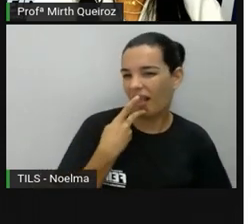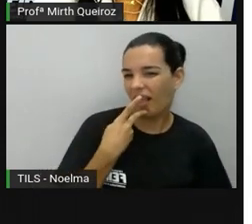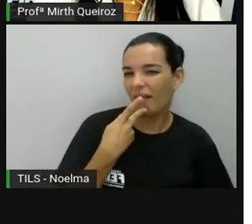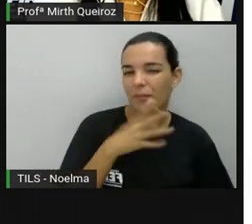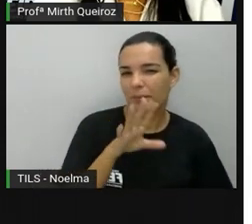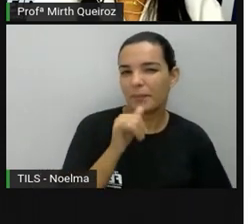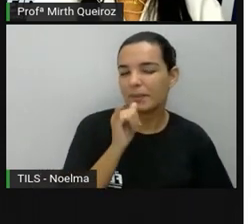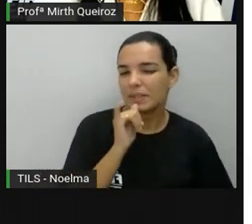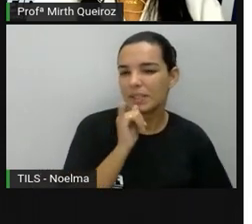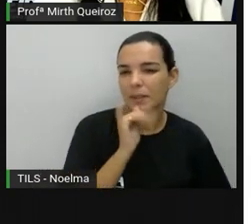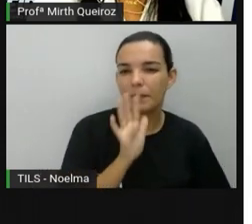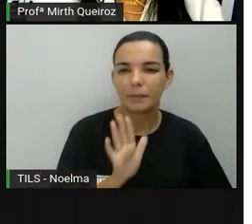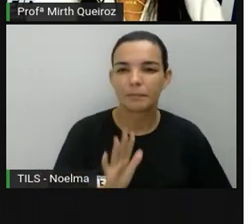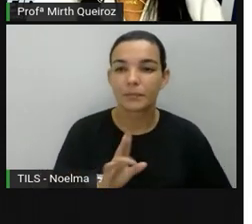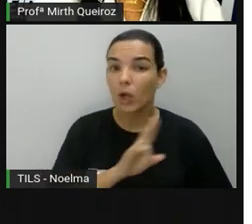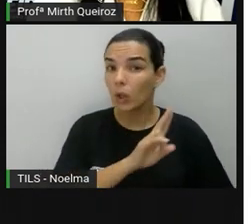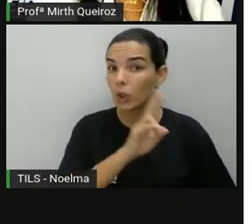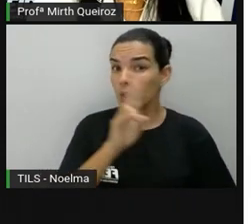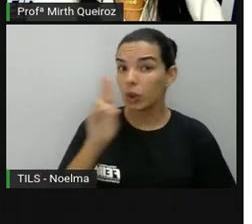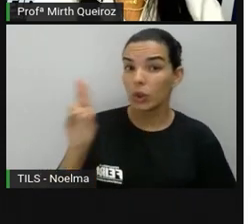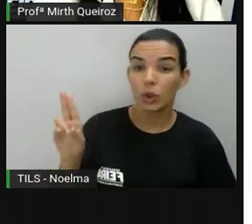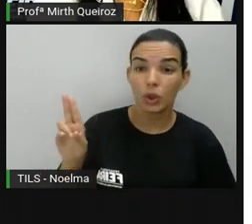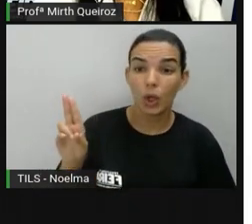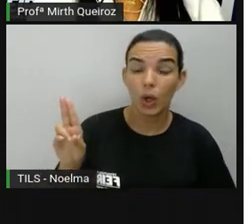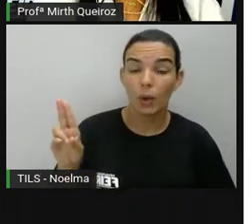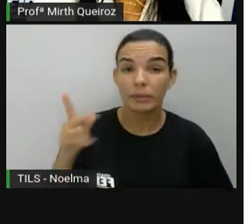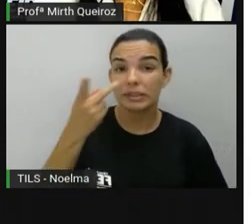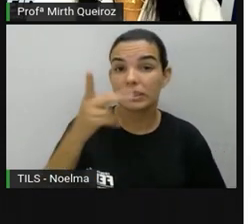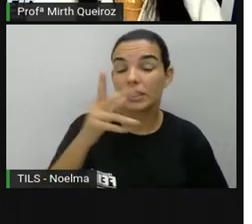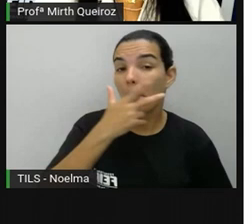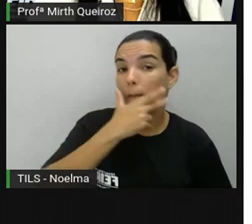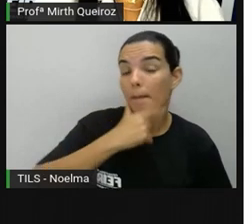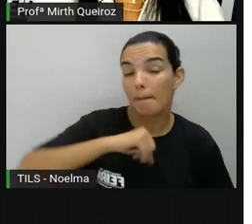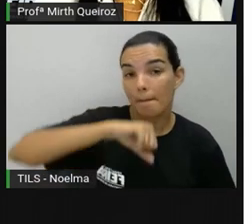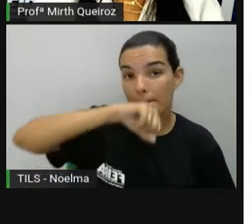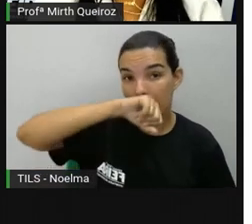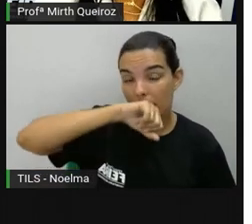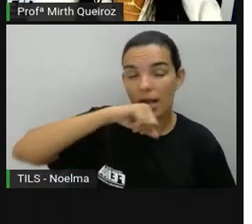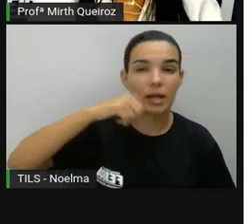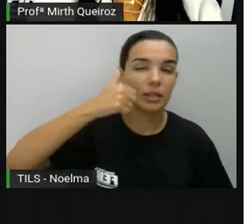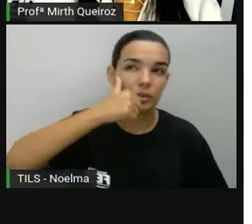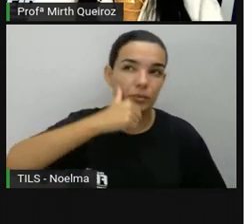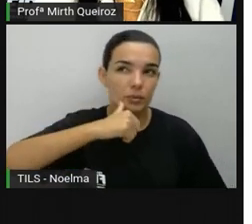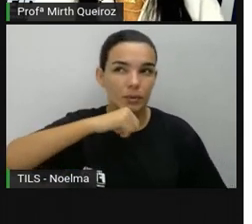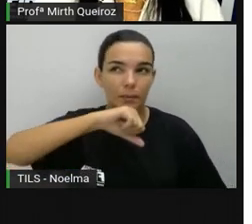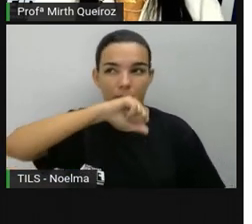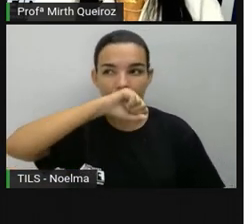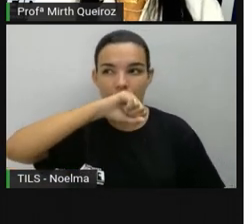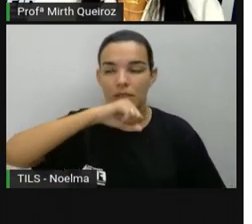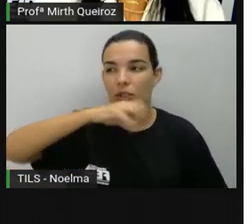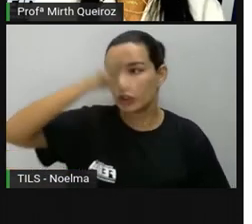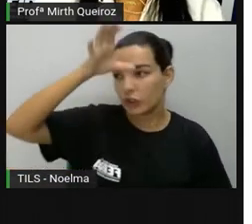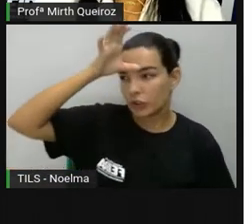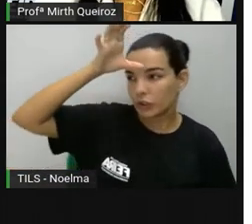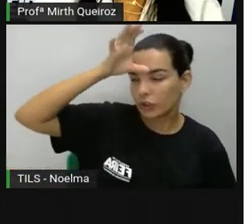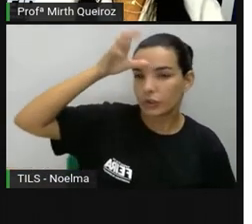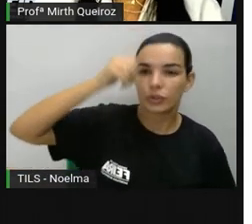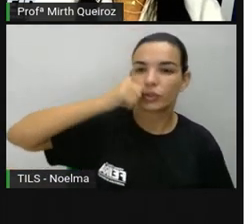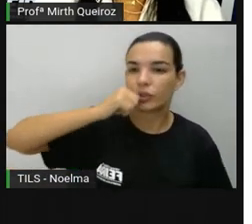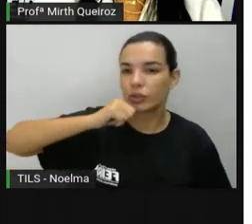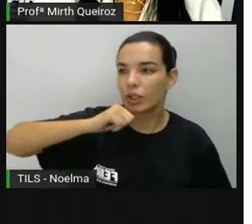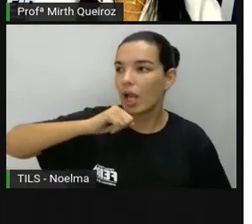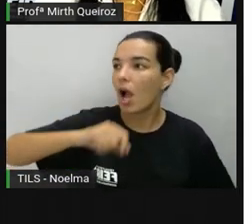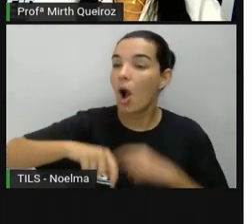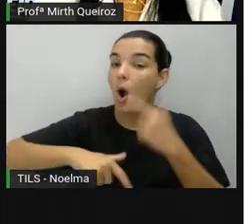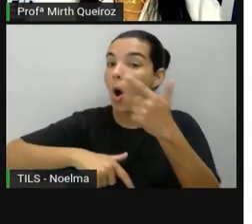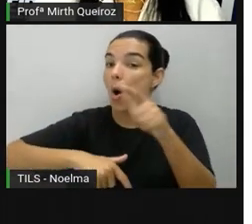no Google, né, o nome de seus pais, o nome dos seus tios, o nome de vocês ou de qualquer